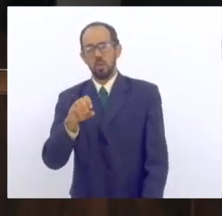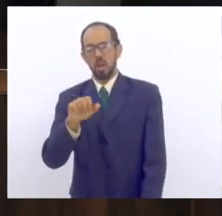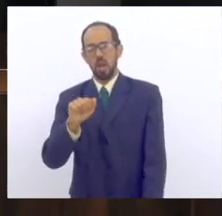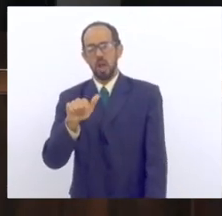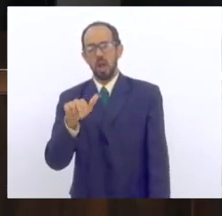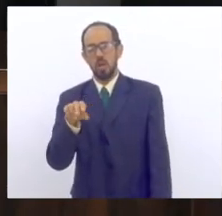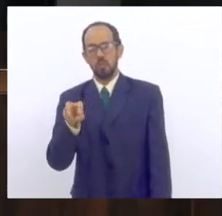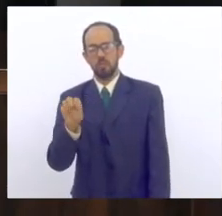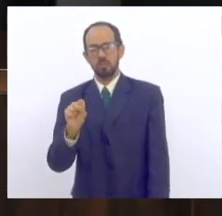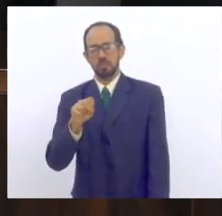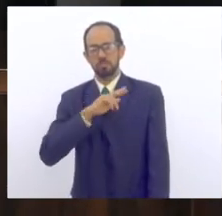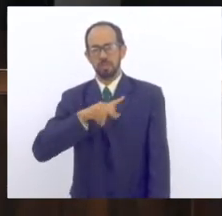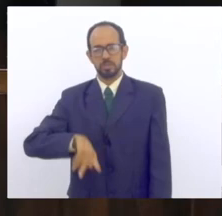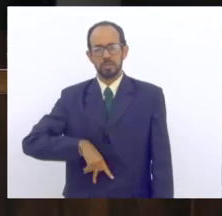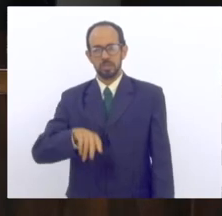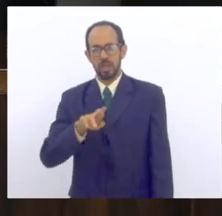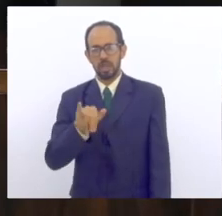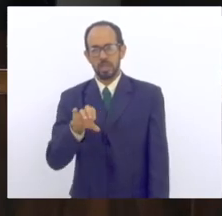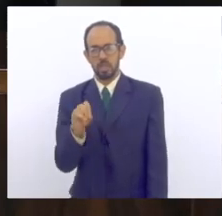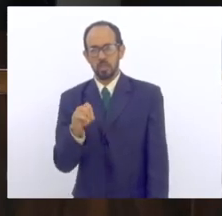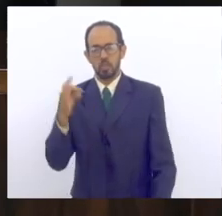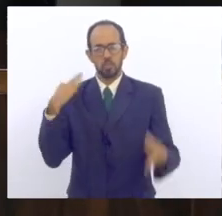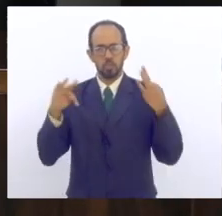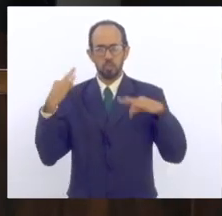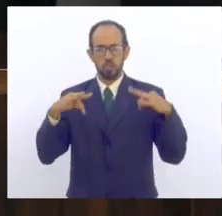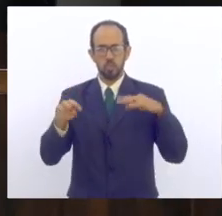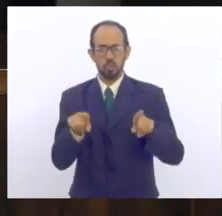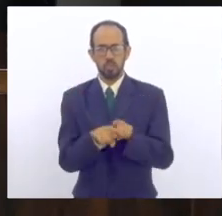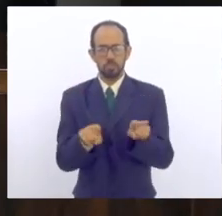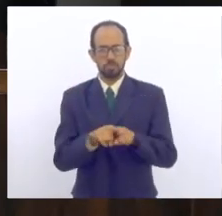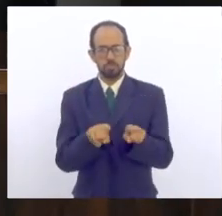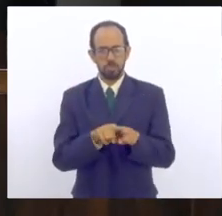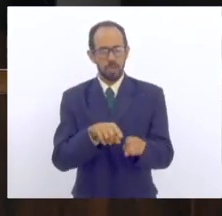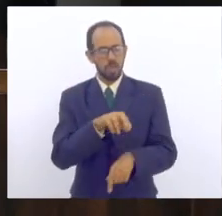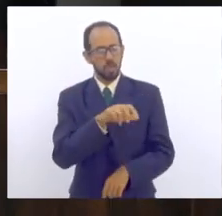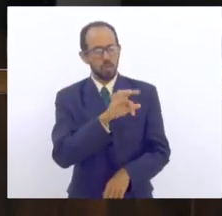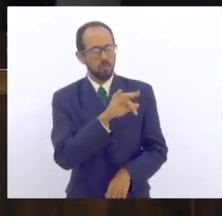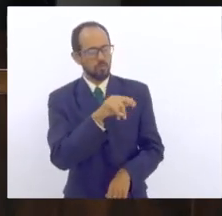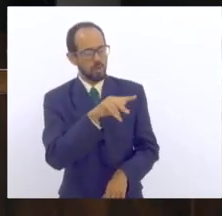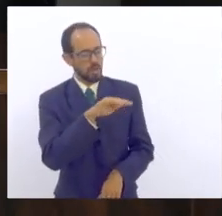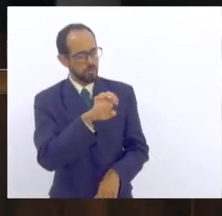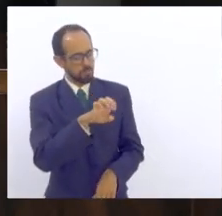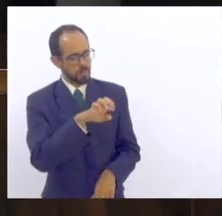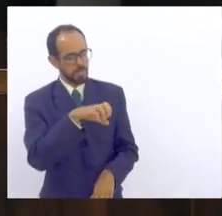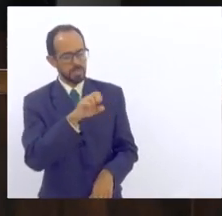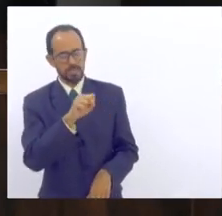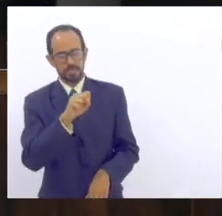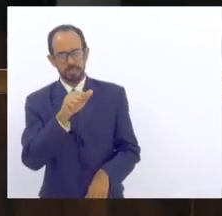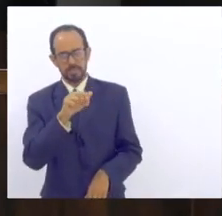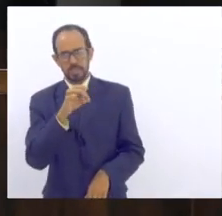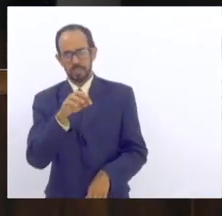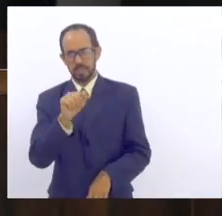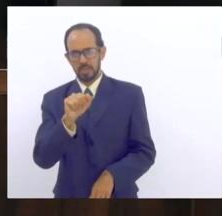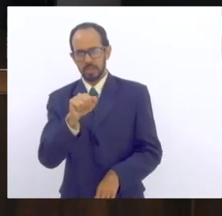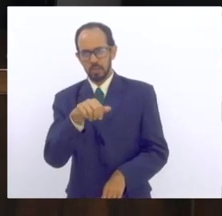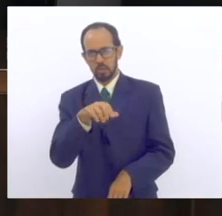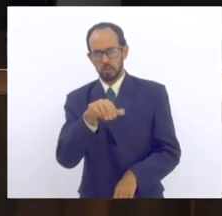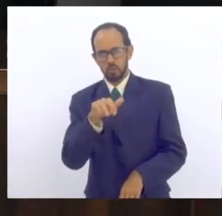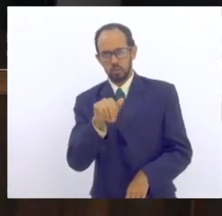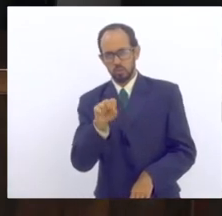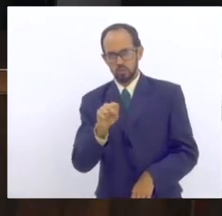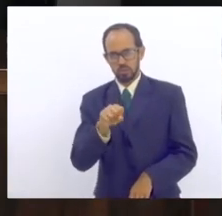da rioturno saudar meu irmão meu amigo Felipe Santa Cruz saudar os ex-presidentes Hélio Ferraz